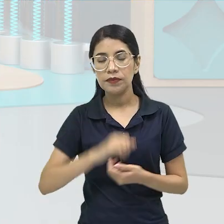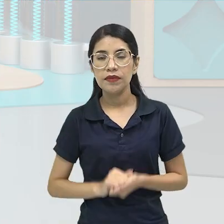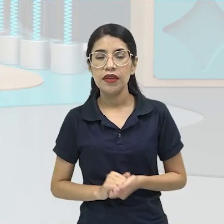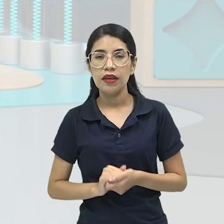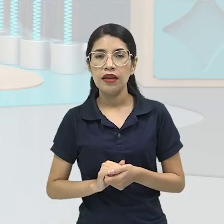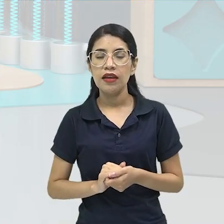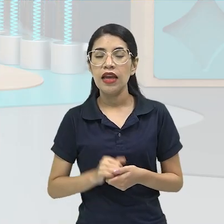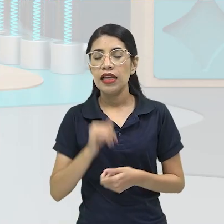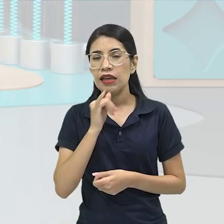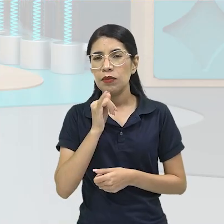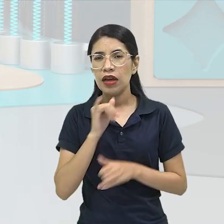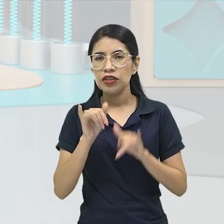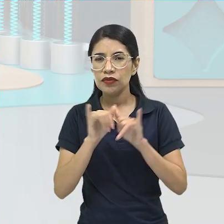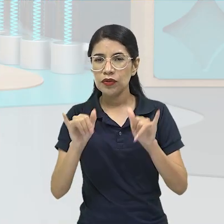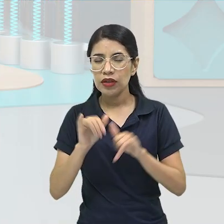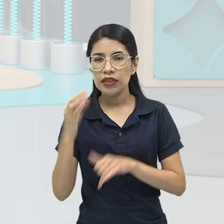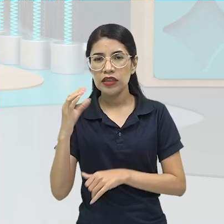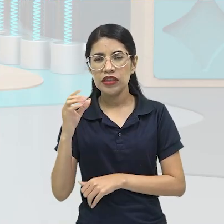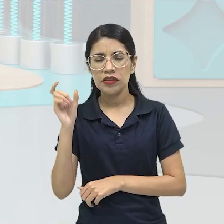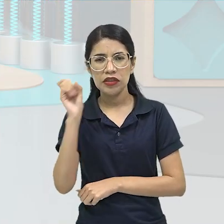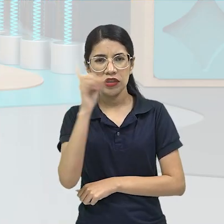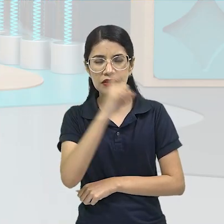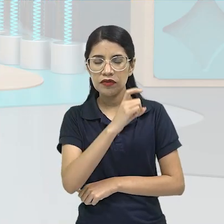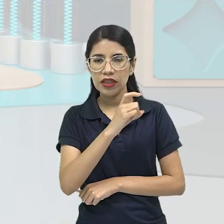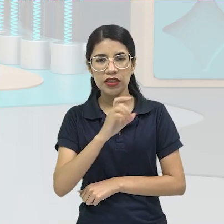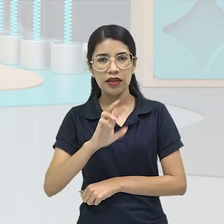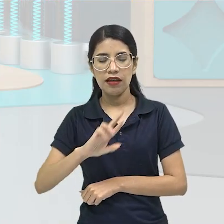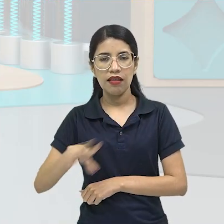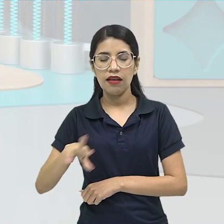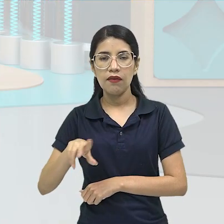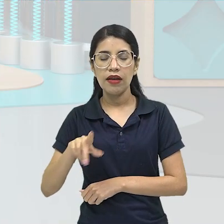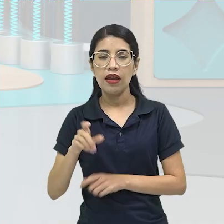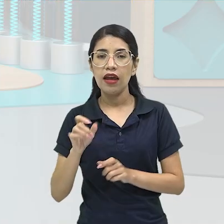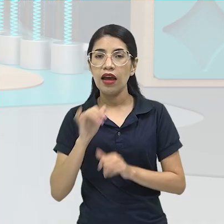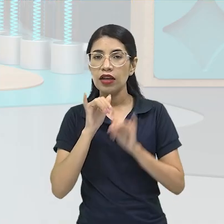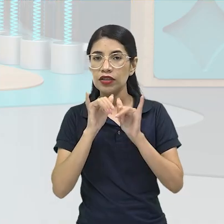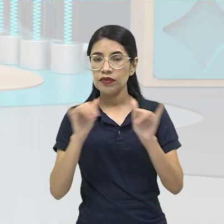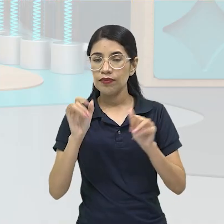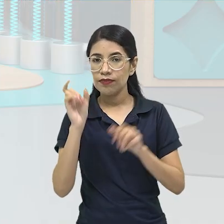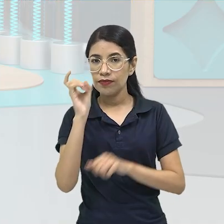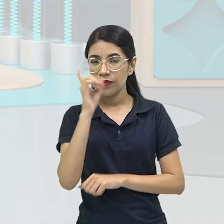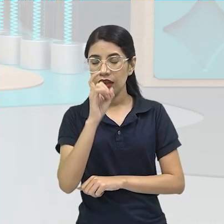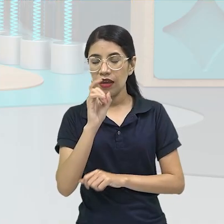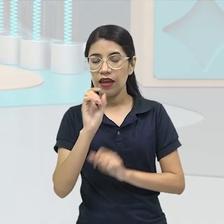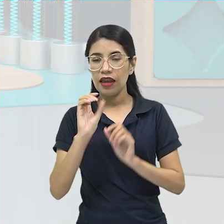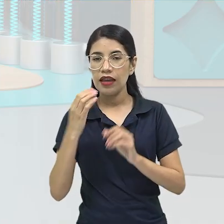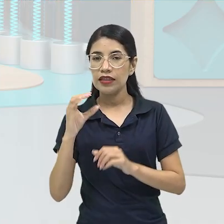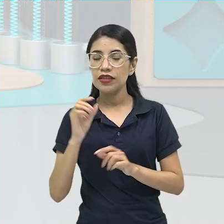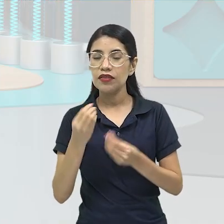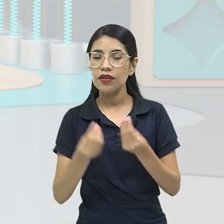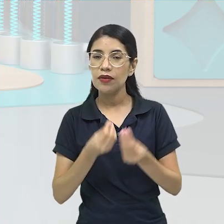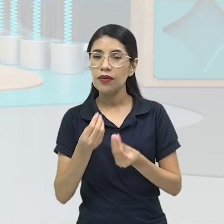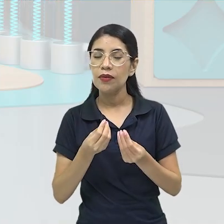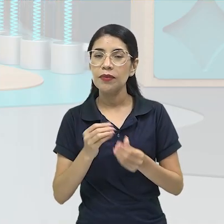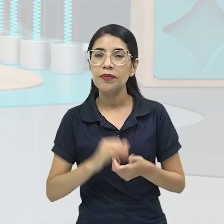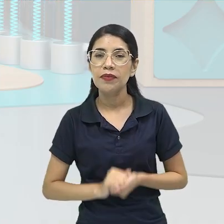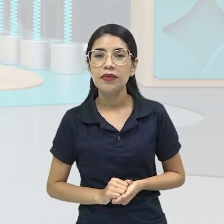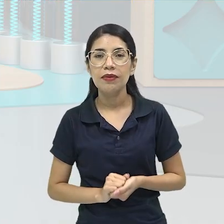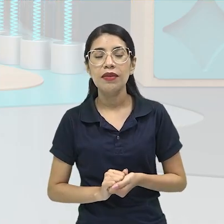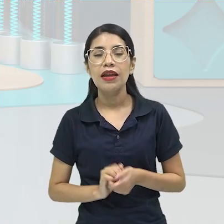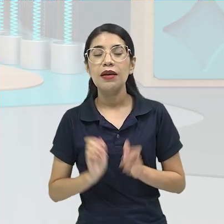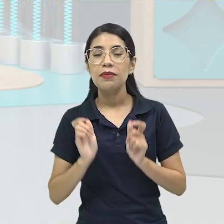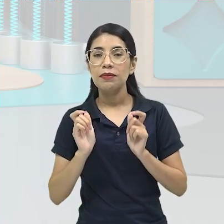que, como é de divulgação científica, é algo difícil. Não, a divulgação científica ela vem para